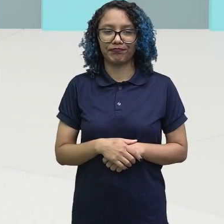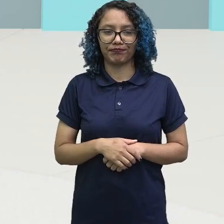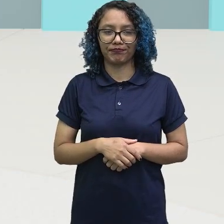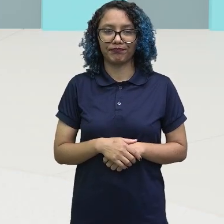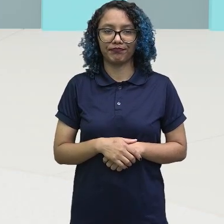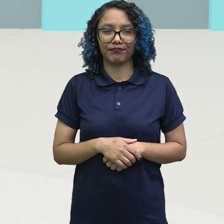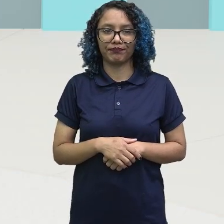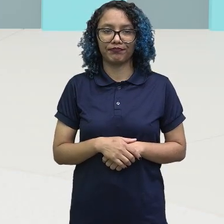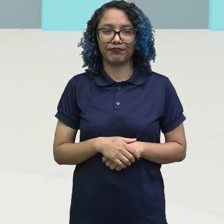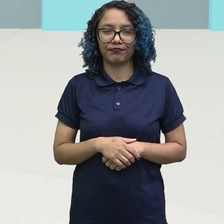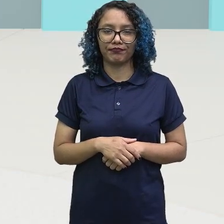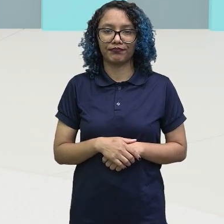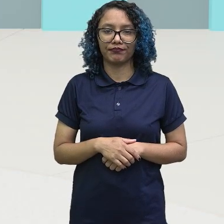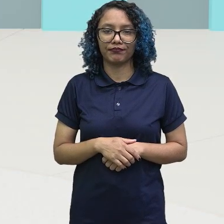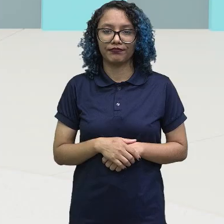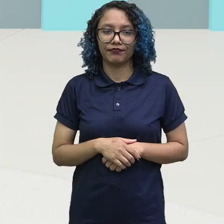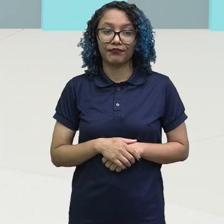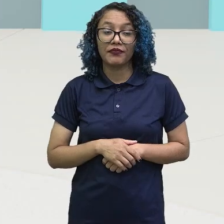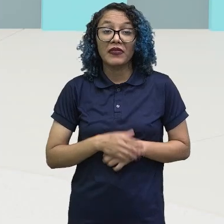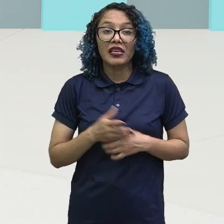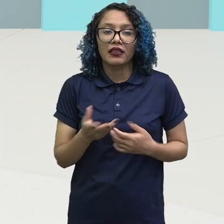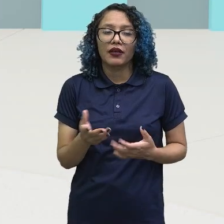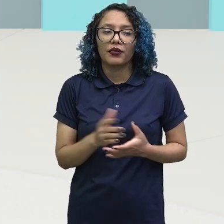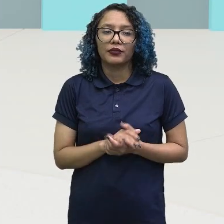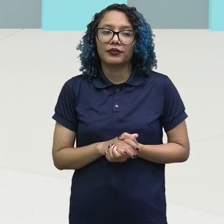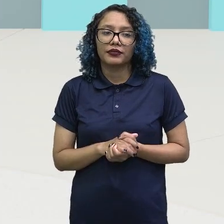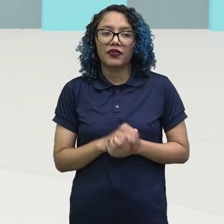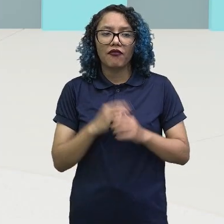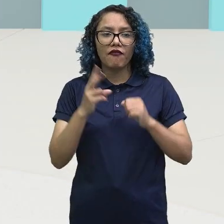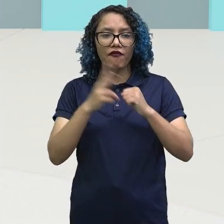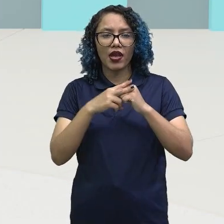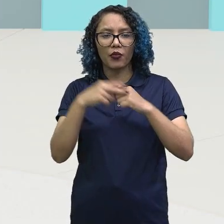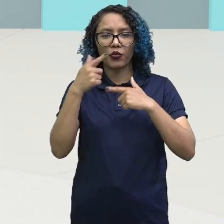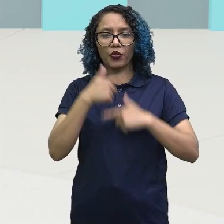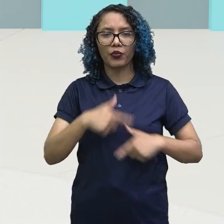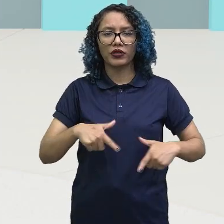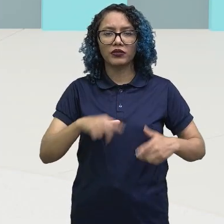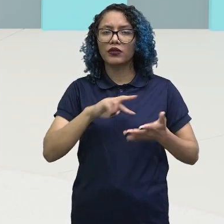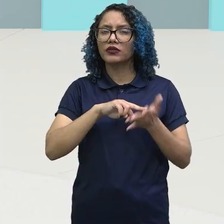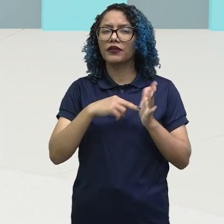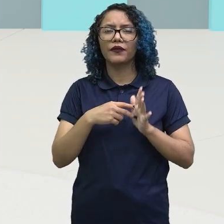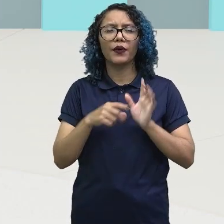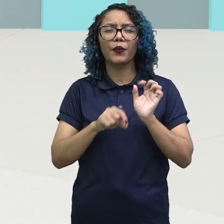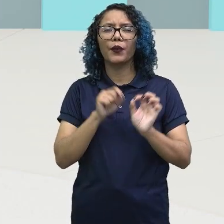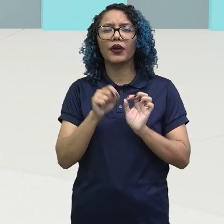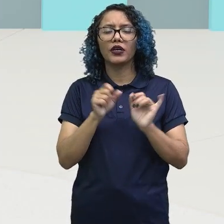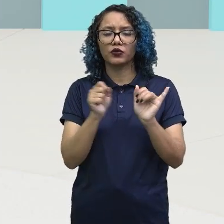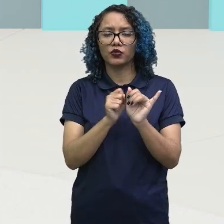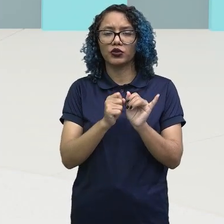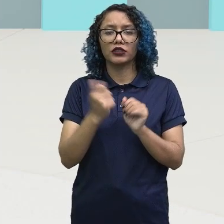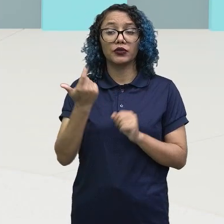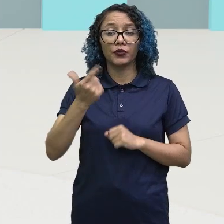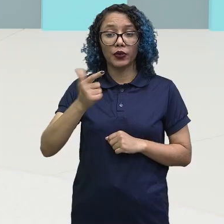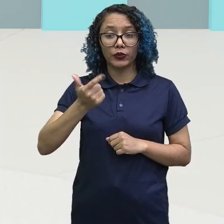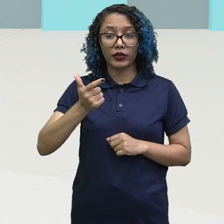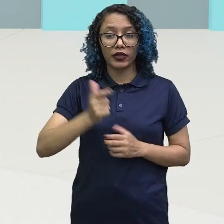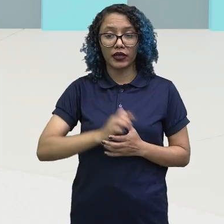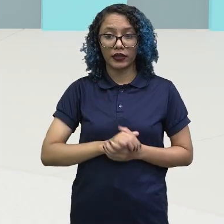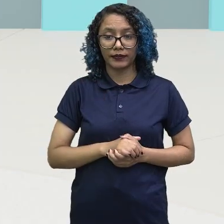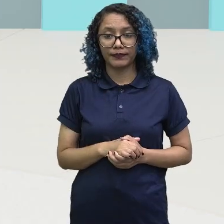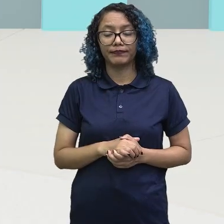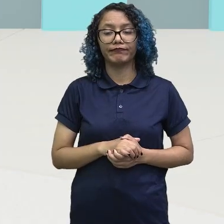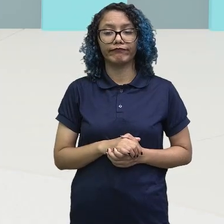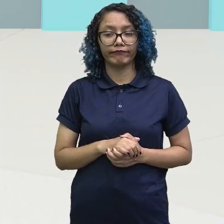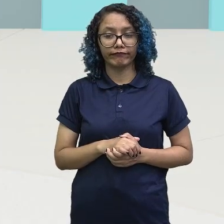gente, esses verbos impessoais são aqueles que não possuem sujeito. Mais uma vez, eles não